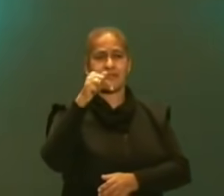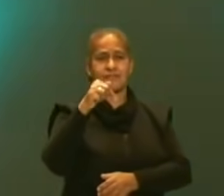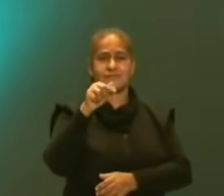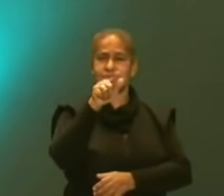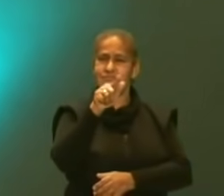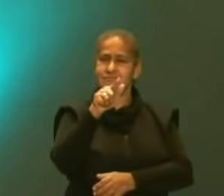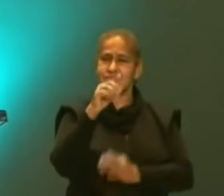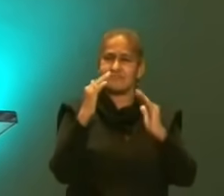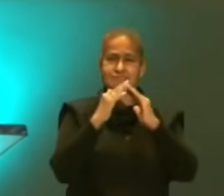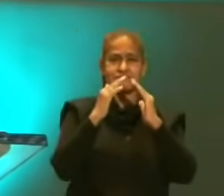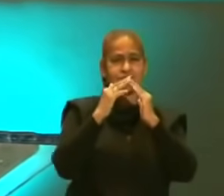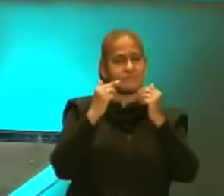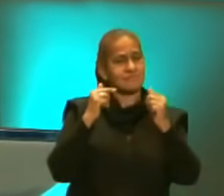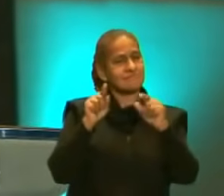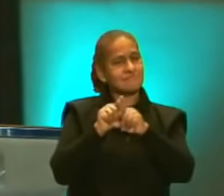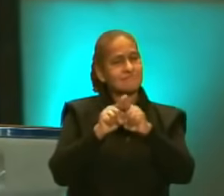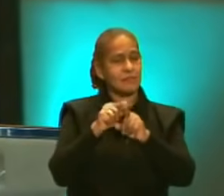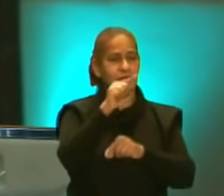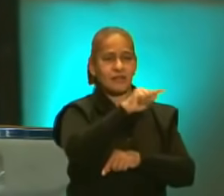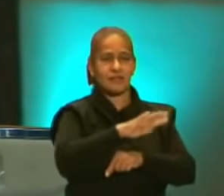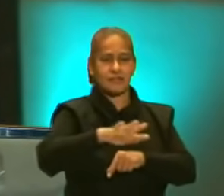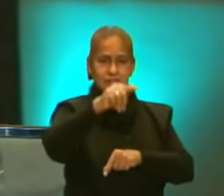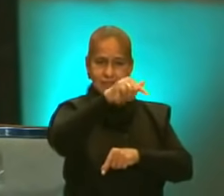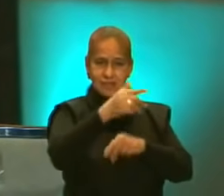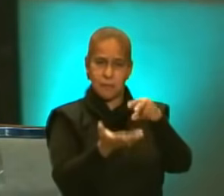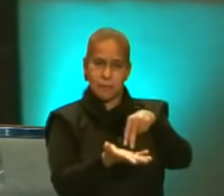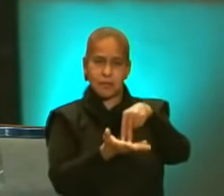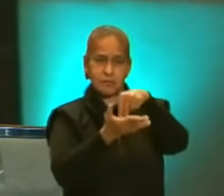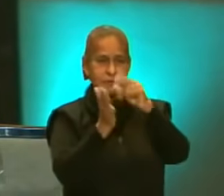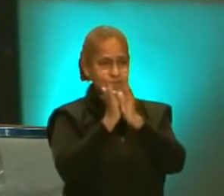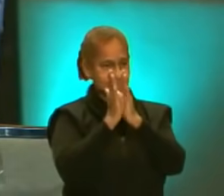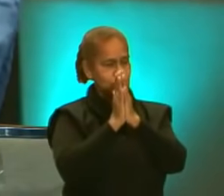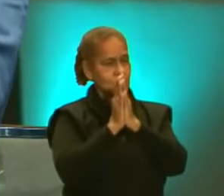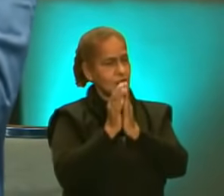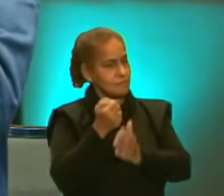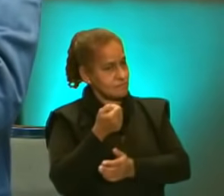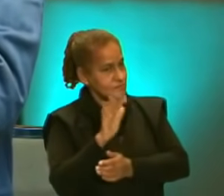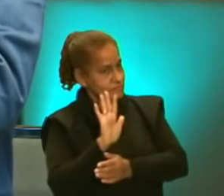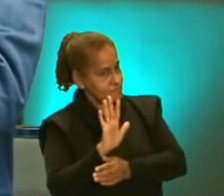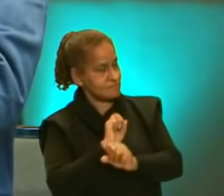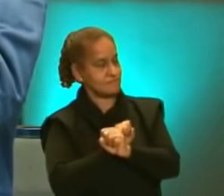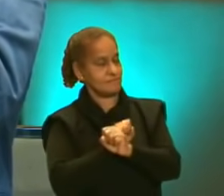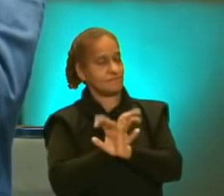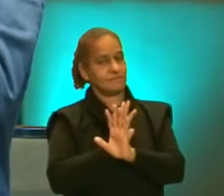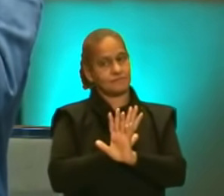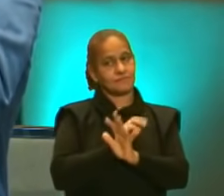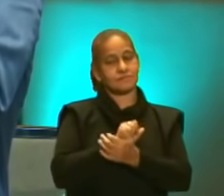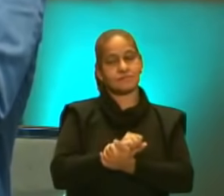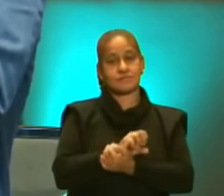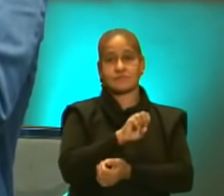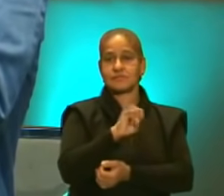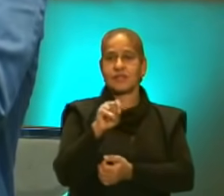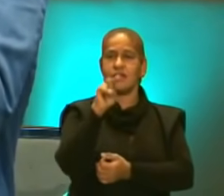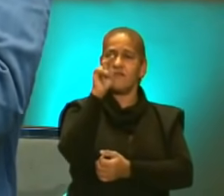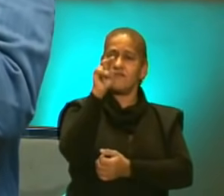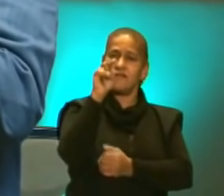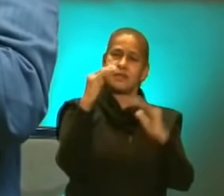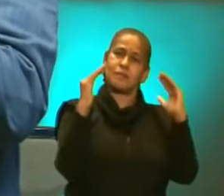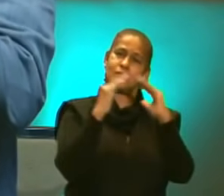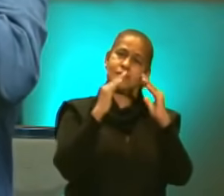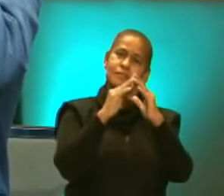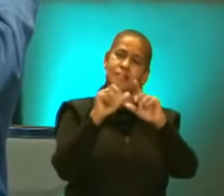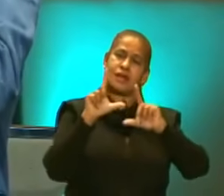pouquinho eu vou pedir para você ficar em pé para eu orar por você. Se você está assistindo a